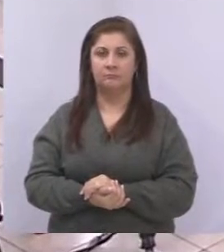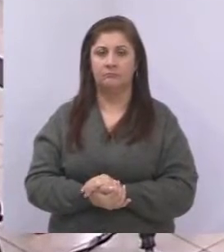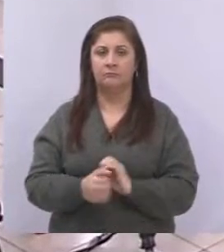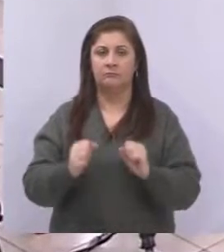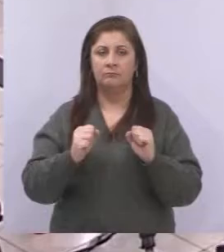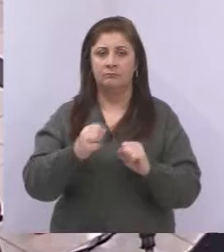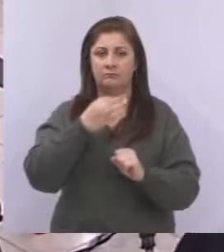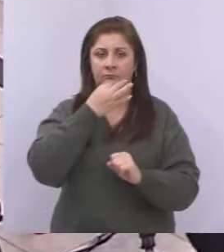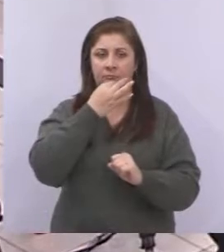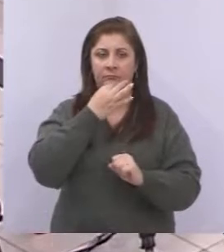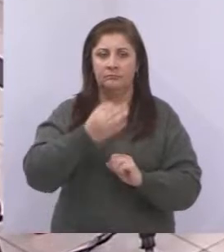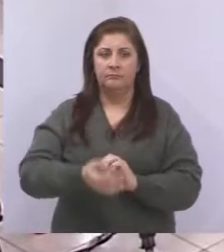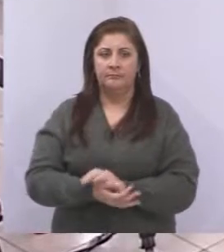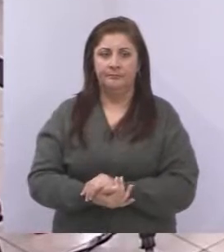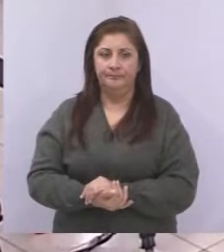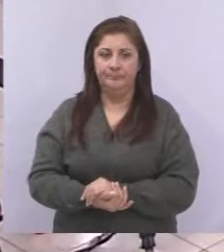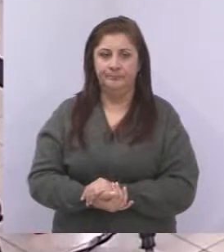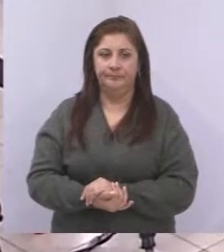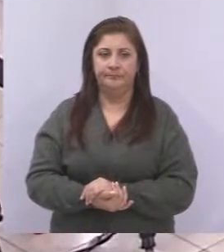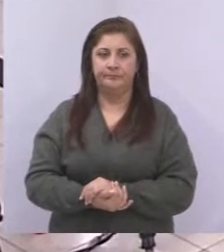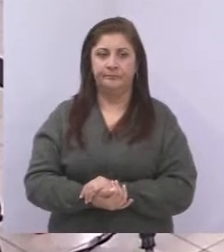Projeto continua em discussão.